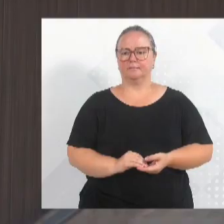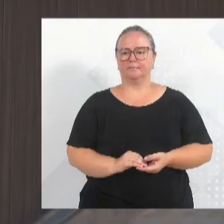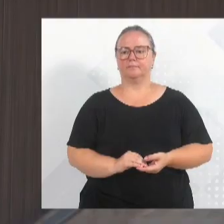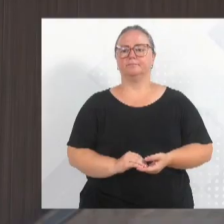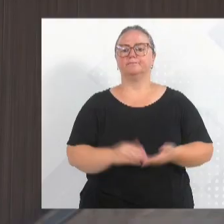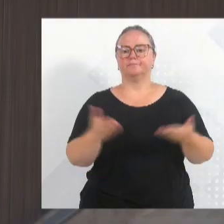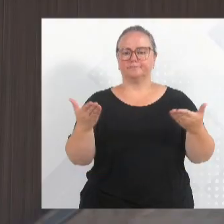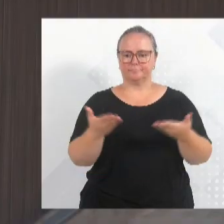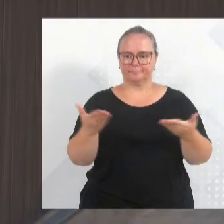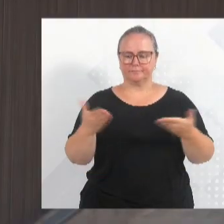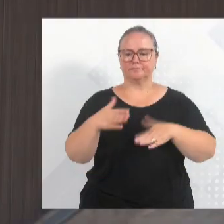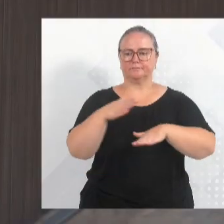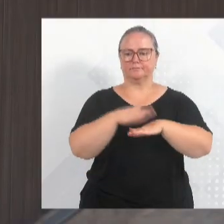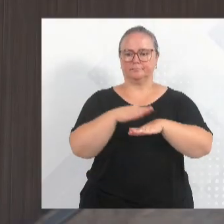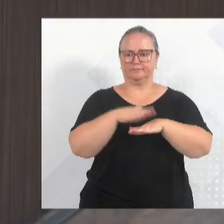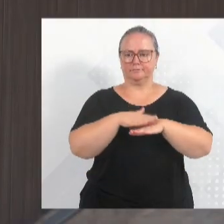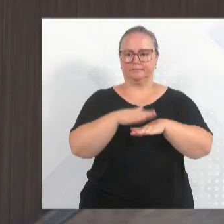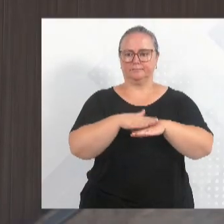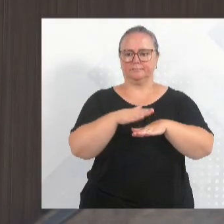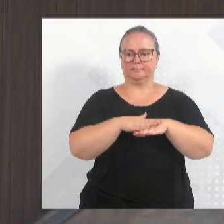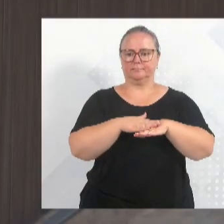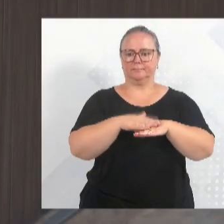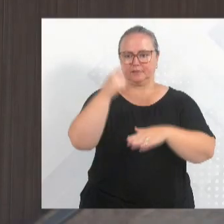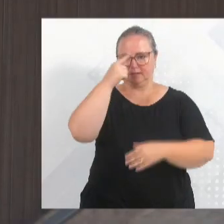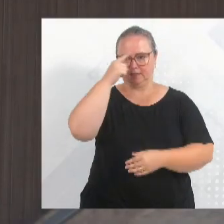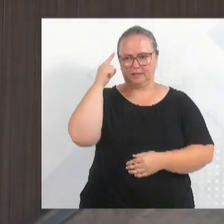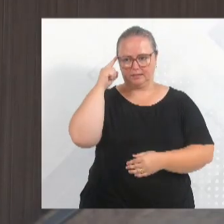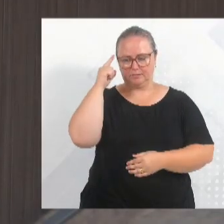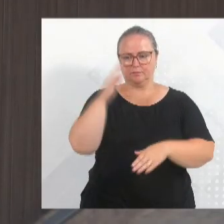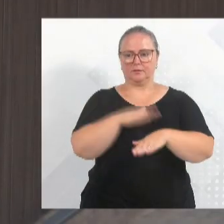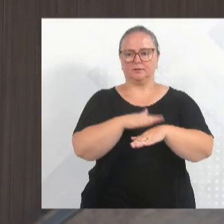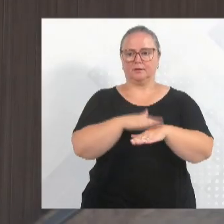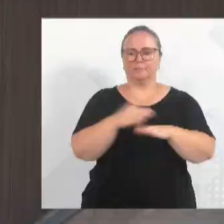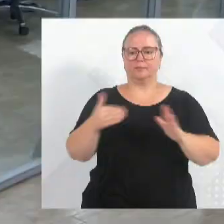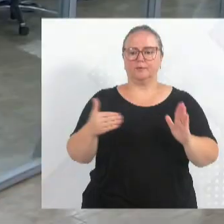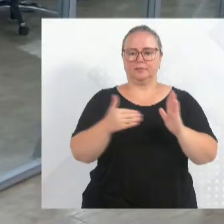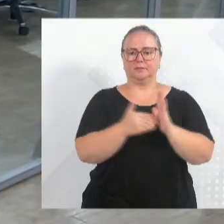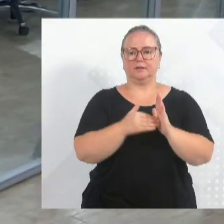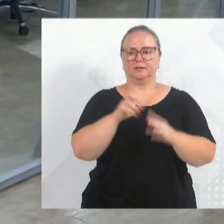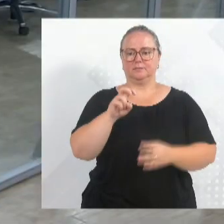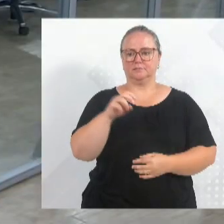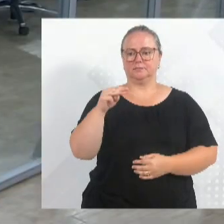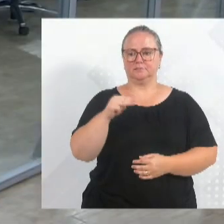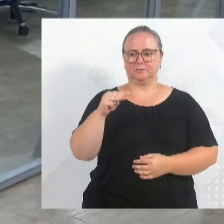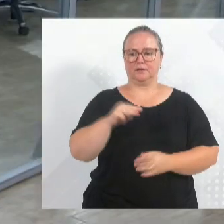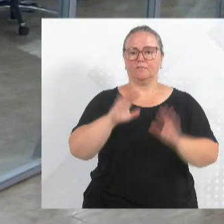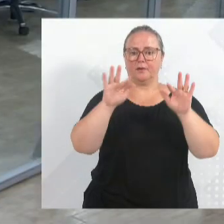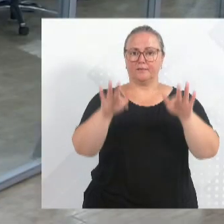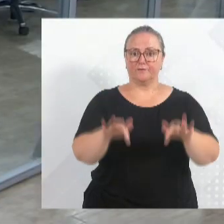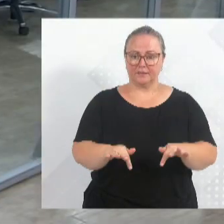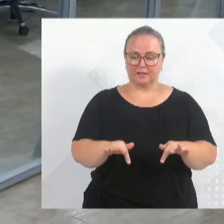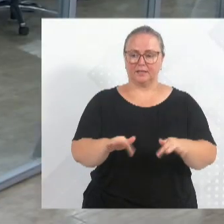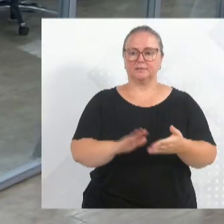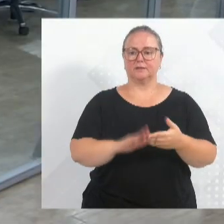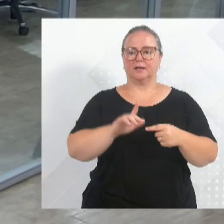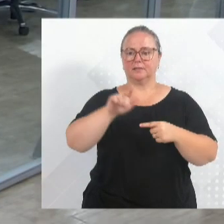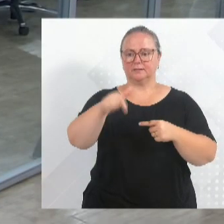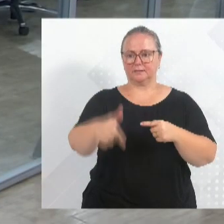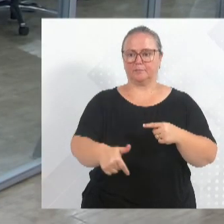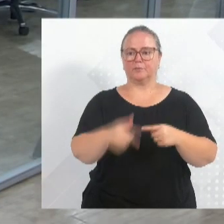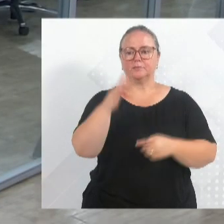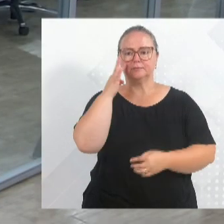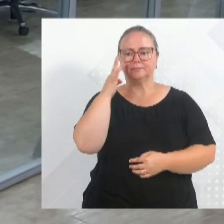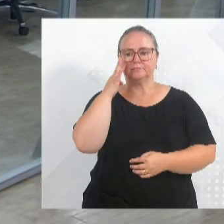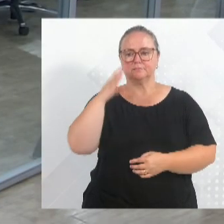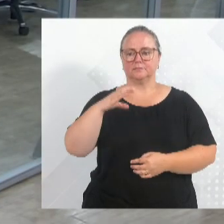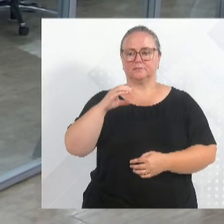palavra agora o autor, o vereador Ito, que tem o tempo de até 5 minutos para fazer o encerramento, e logo em seguida nós vamos ouvir o coronel.